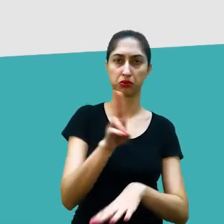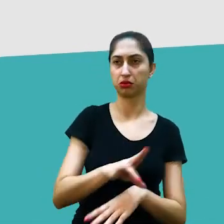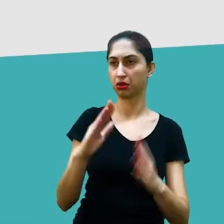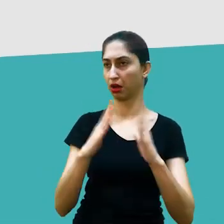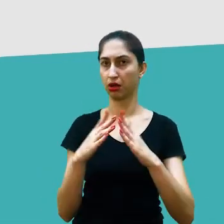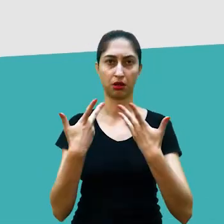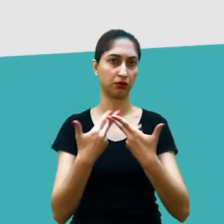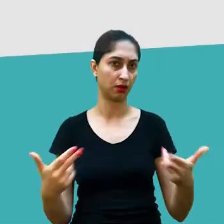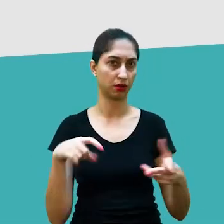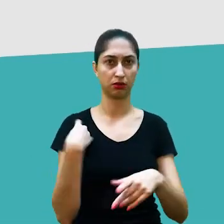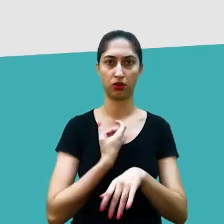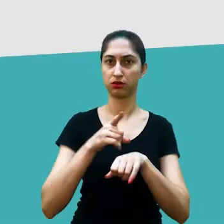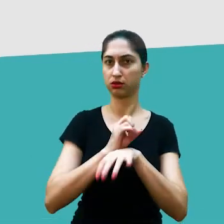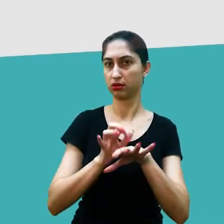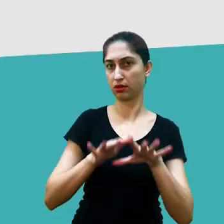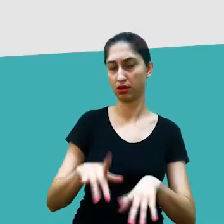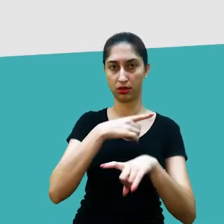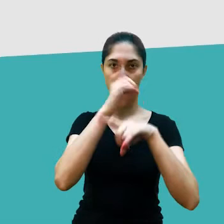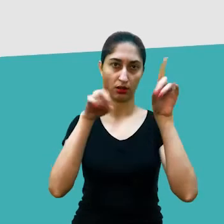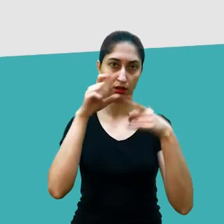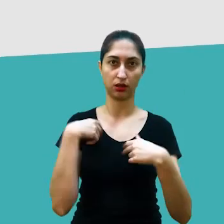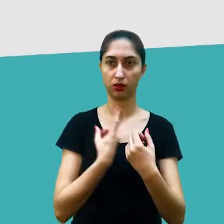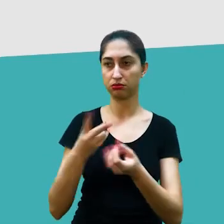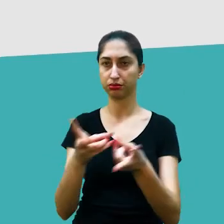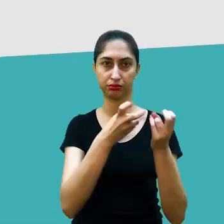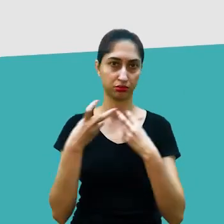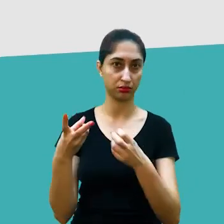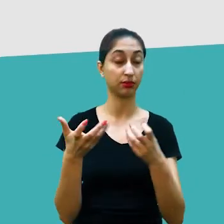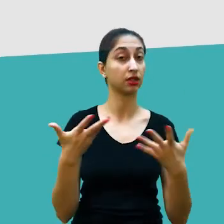em tudo a partir das nossas ideias e das nossas percepções.